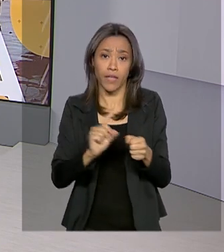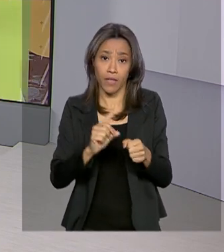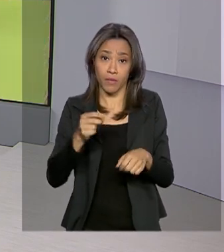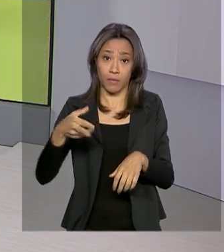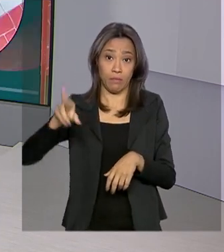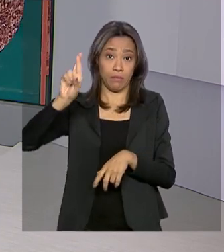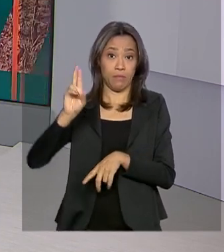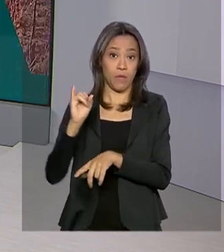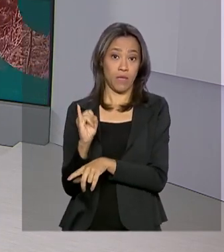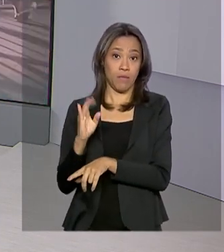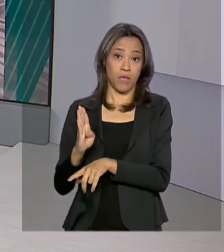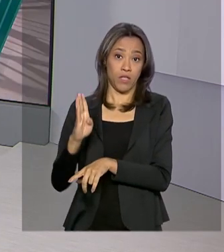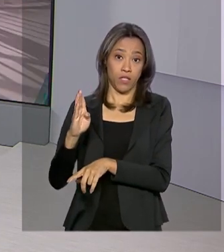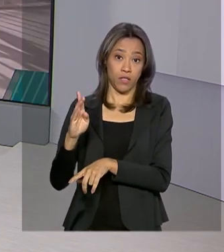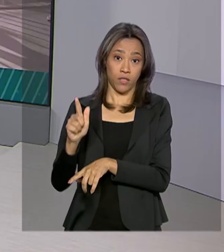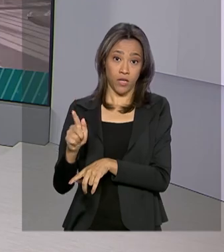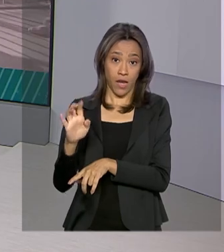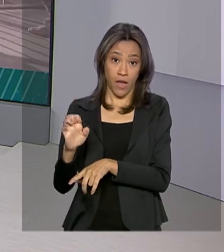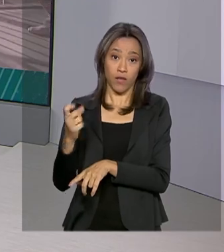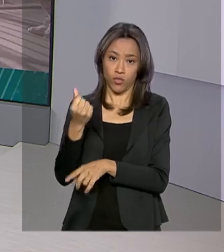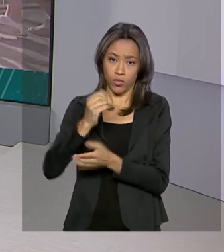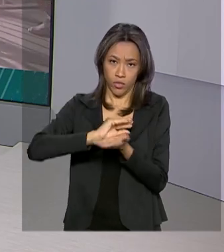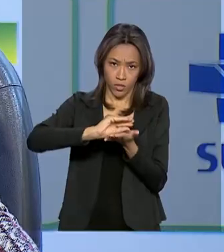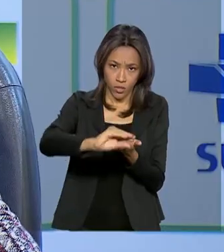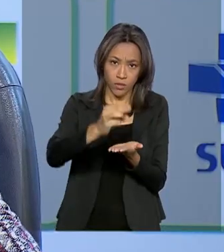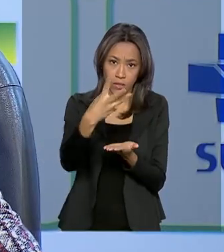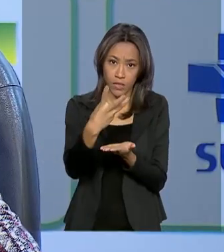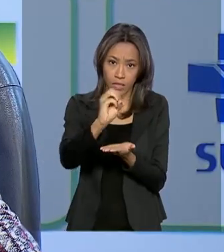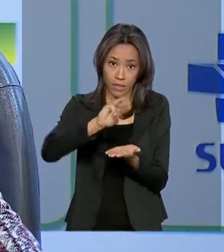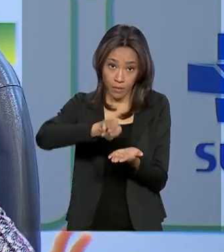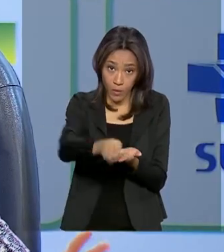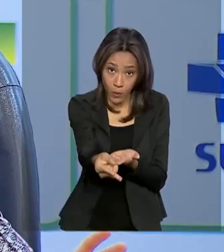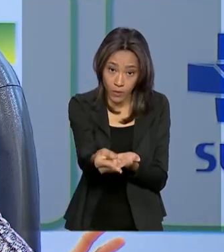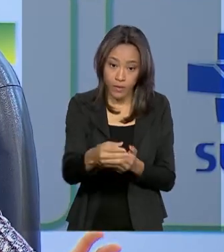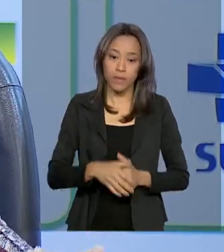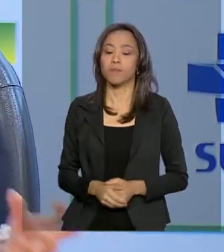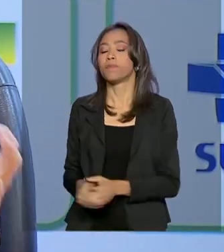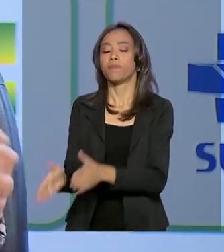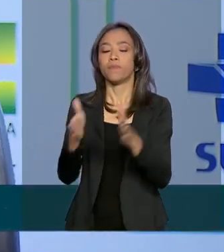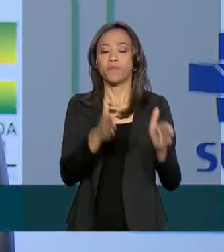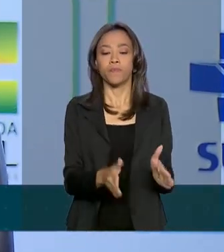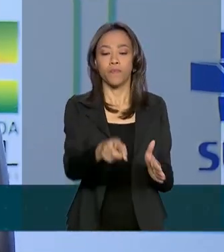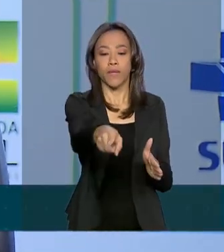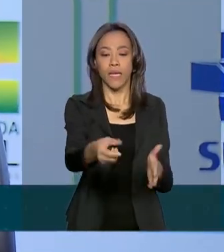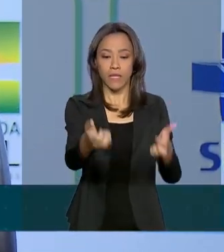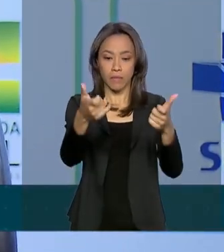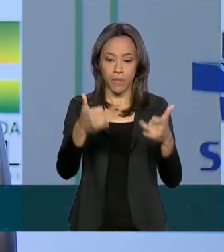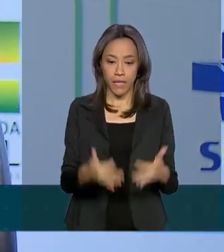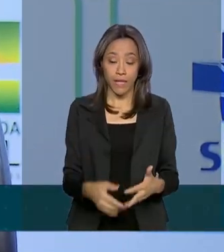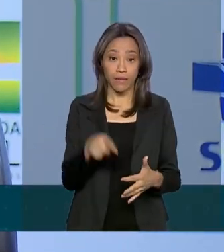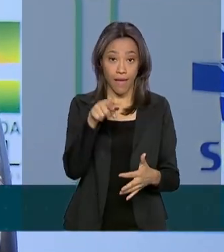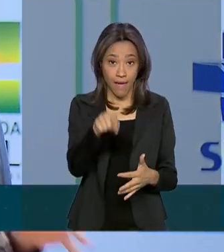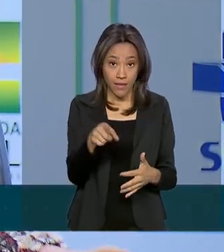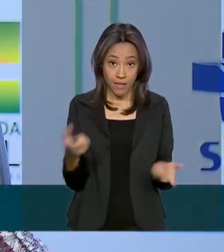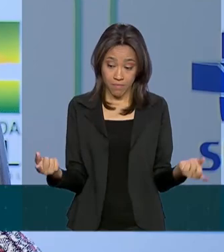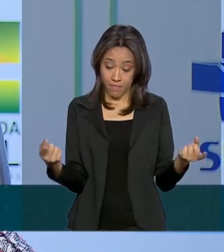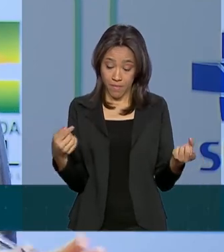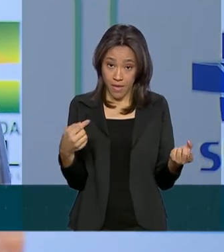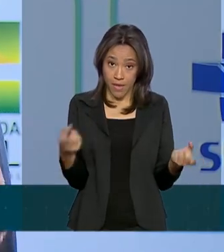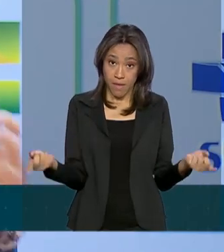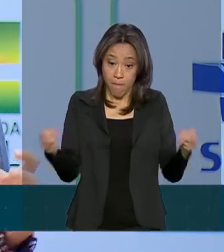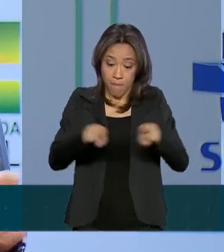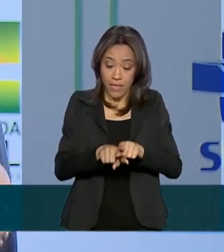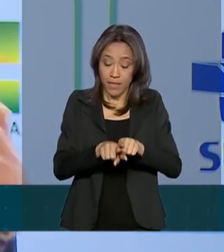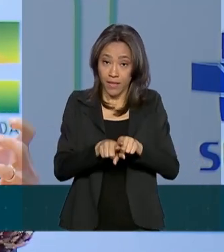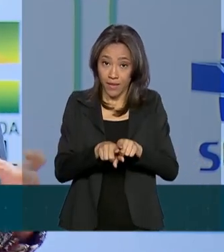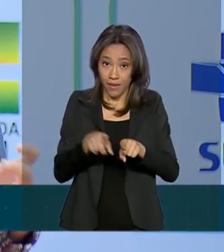investidos 30 milhões de reais. Essa parceria tem um aspecto que visa uma